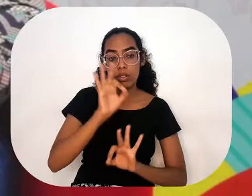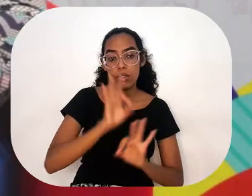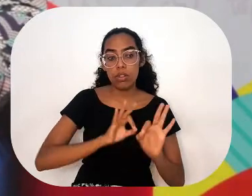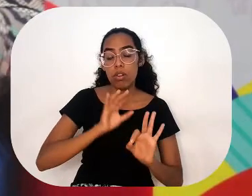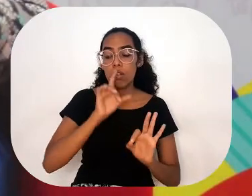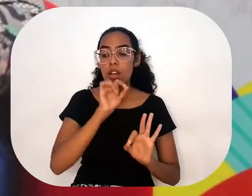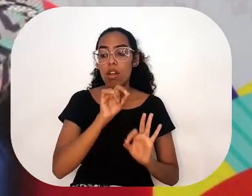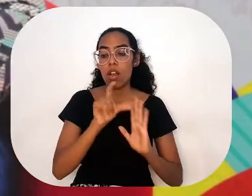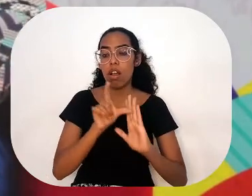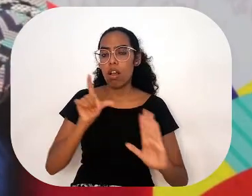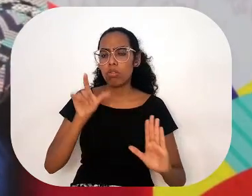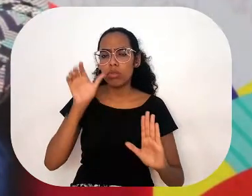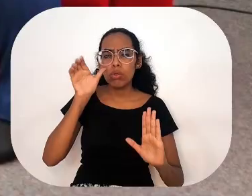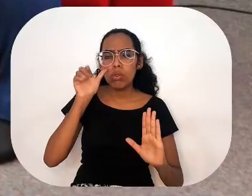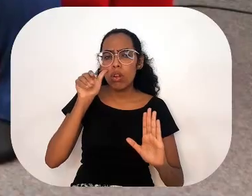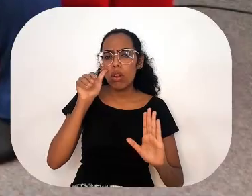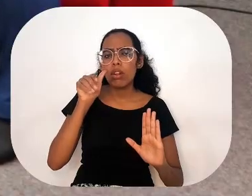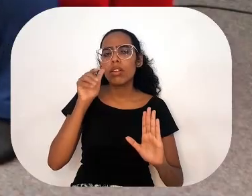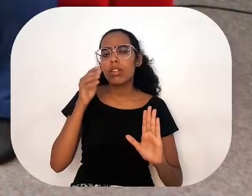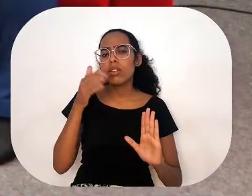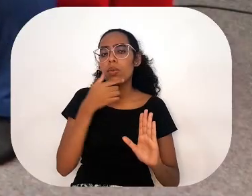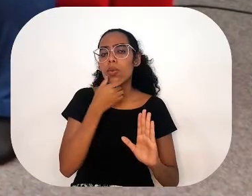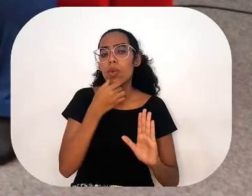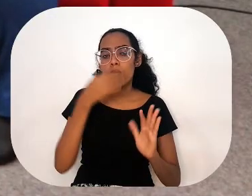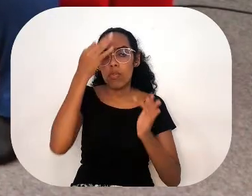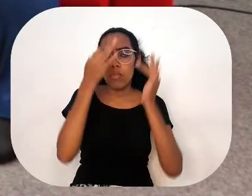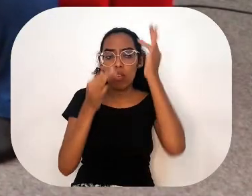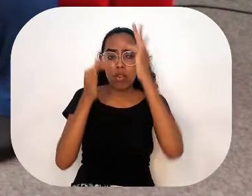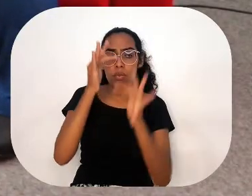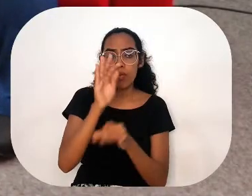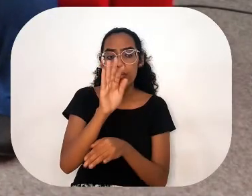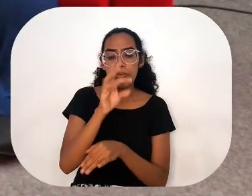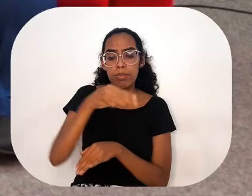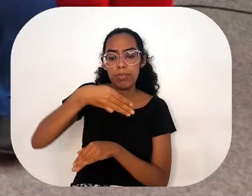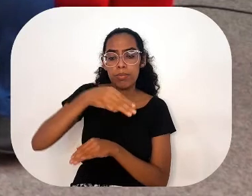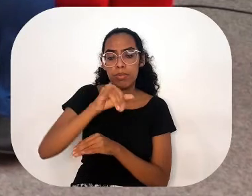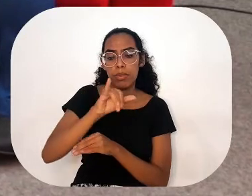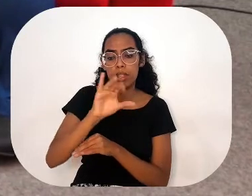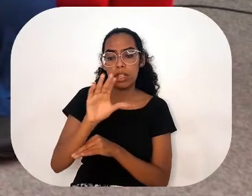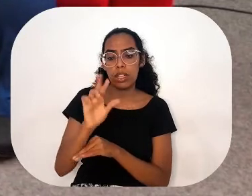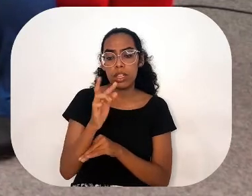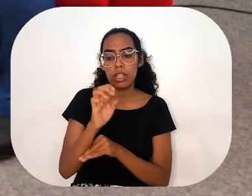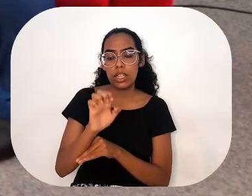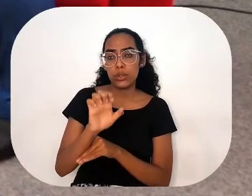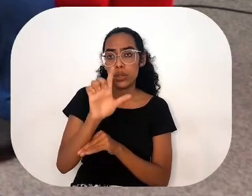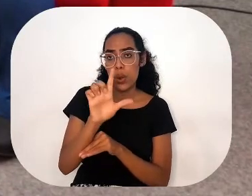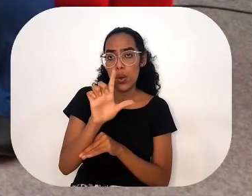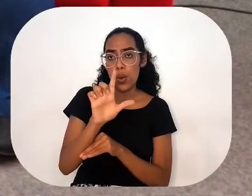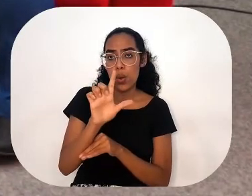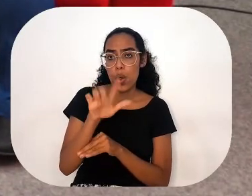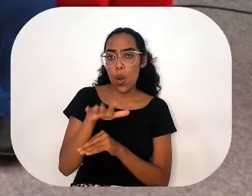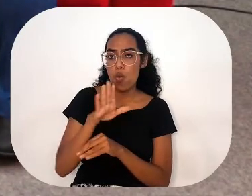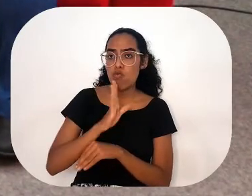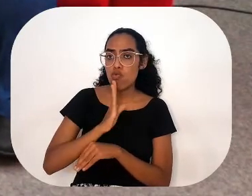terreno para mim foi a obra do Michel maffezzolli que não era lido aqui no Ceará